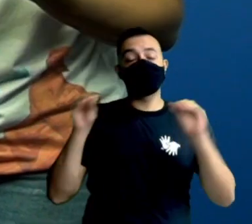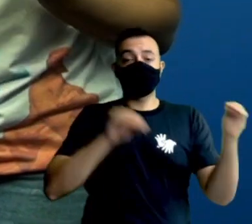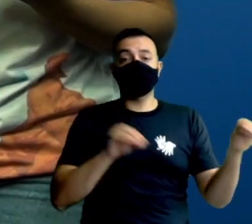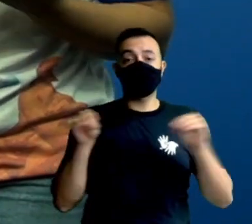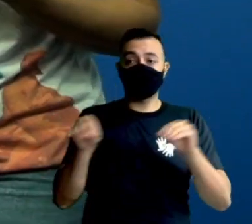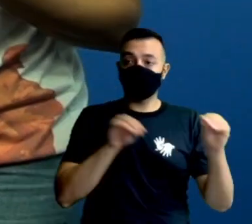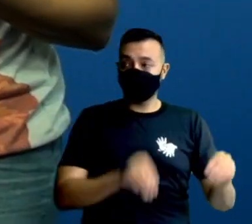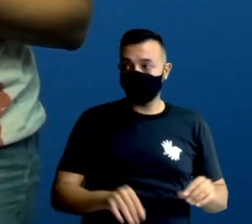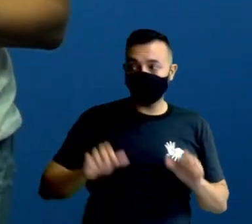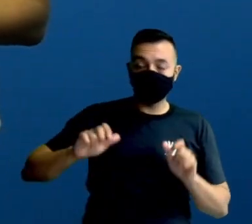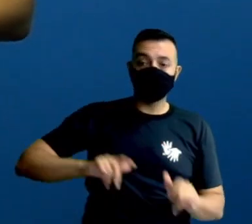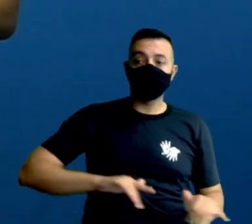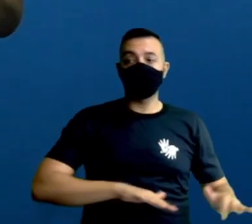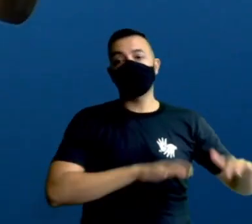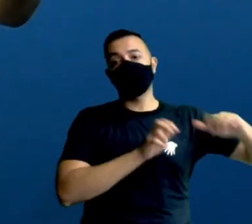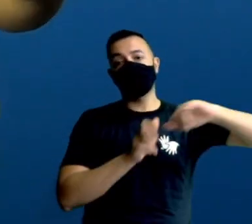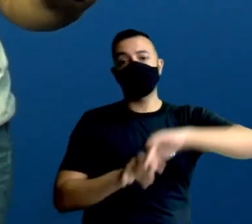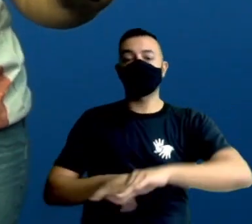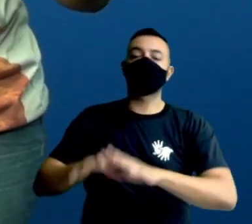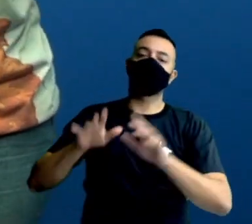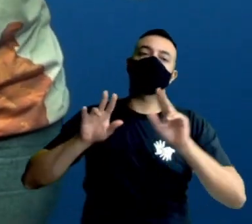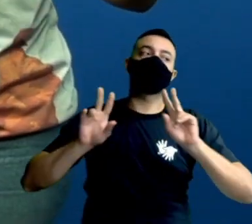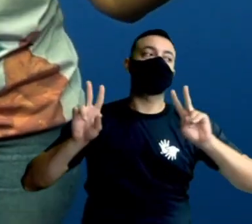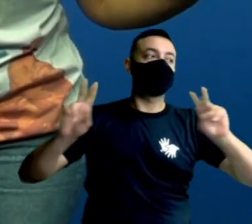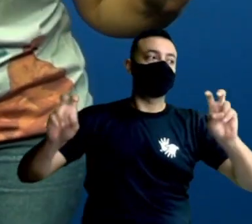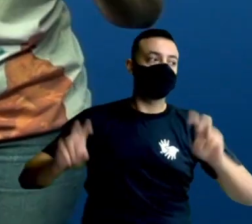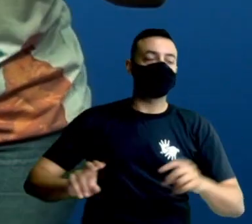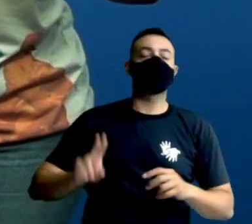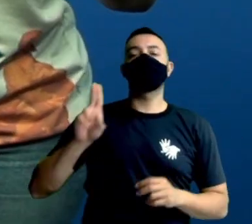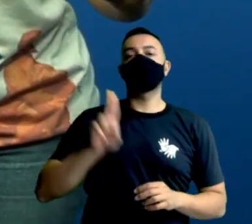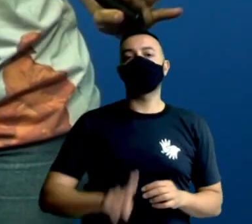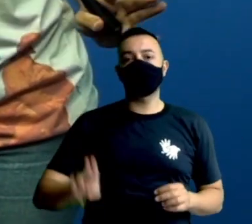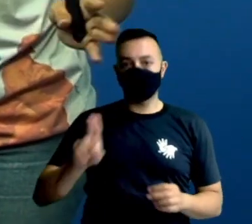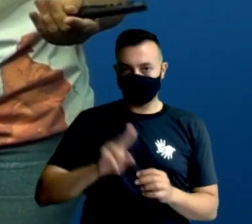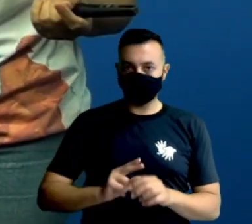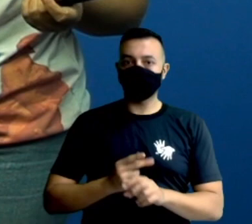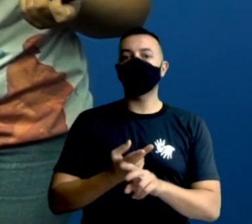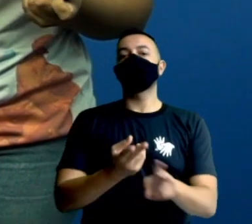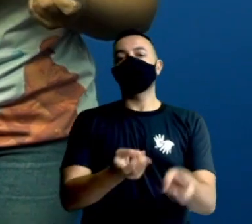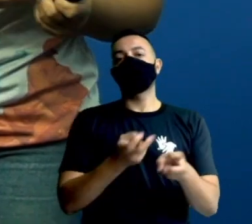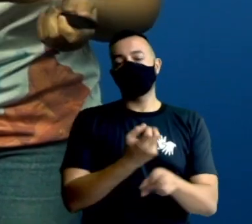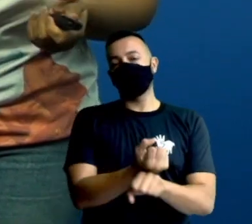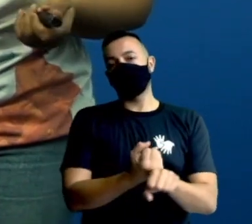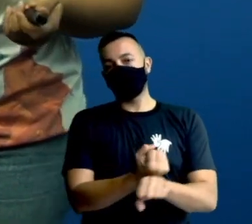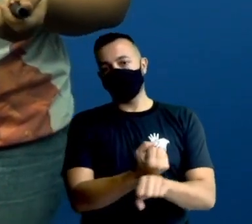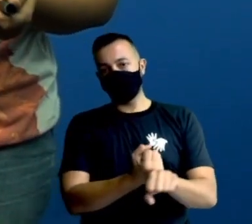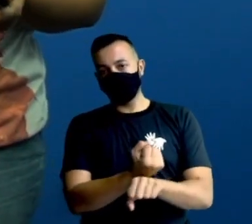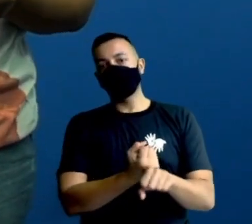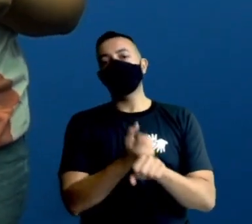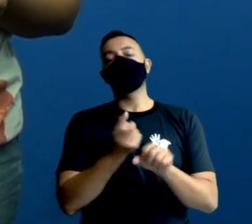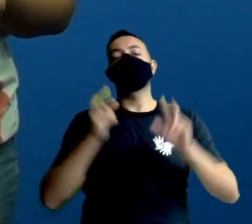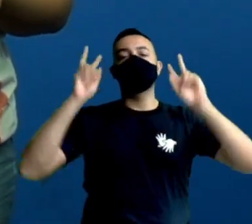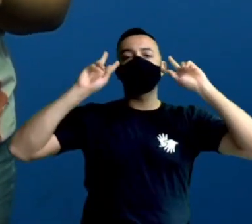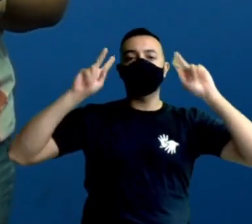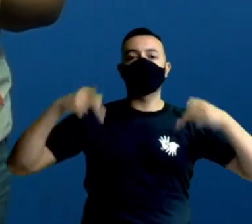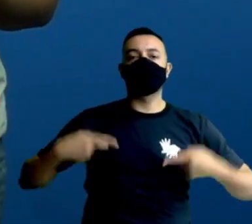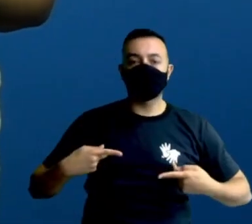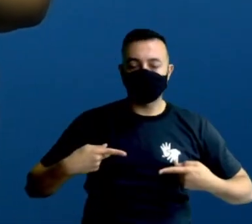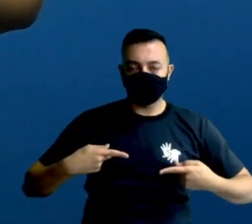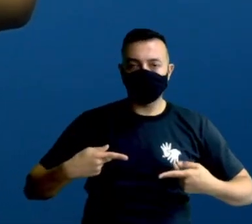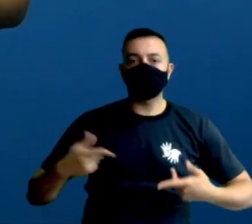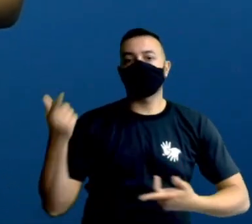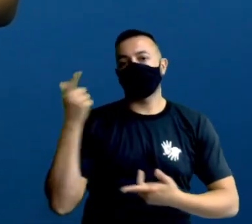nômades, migrando aqui, migrando ali, com o lema usufruir e explorar, que os seres humanos, a espécie